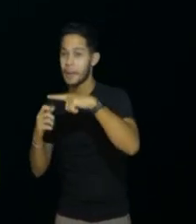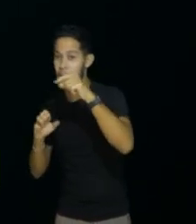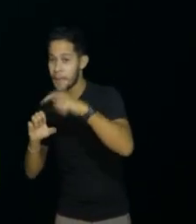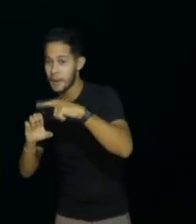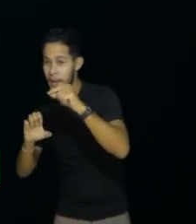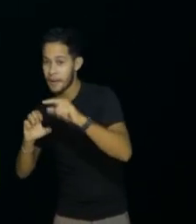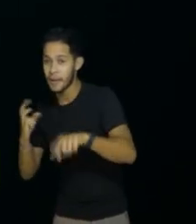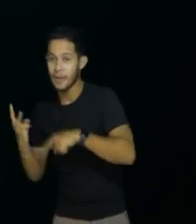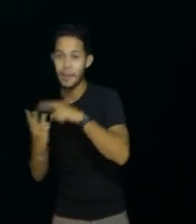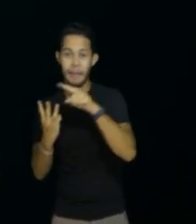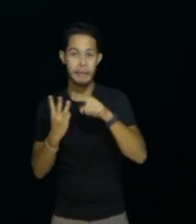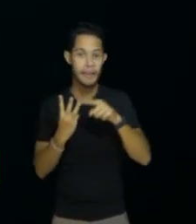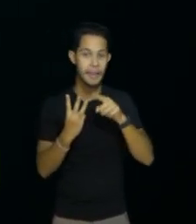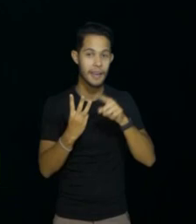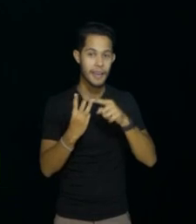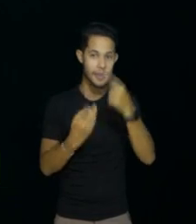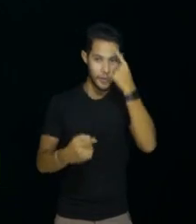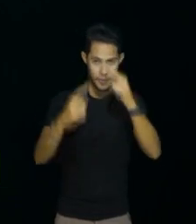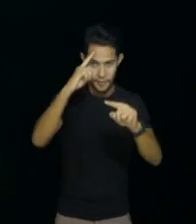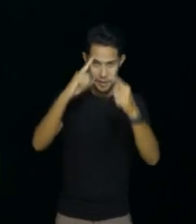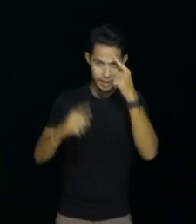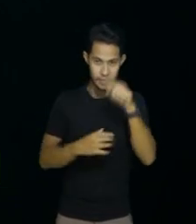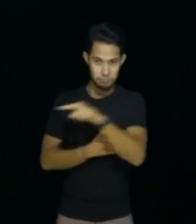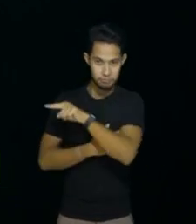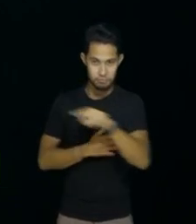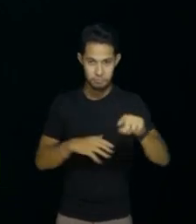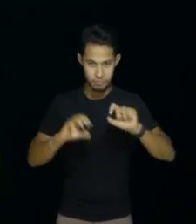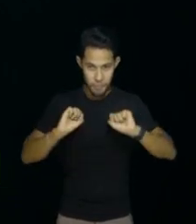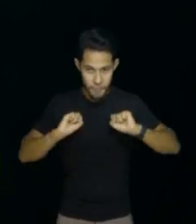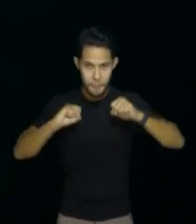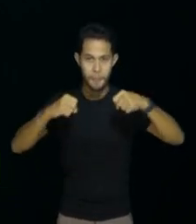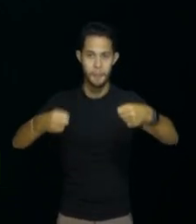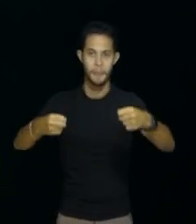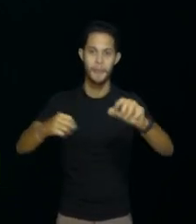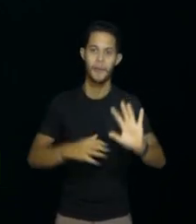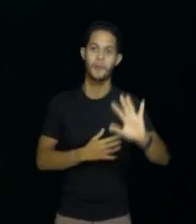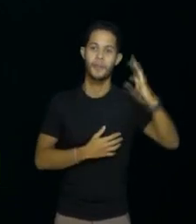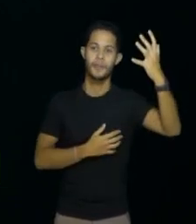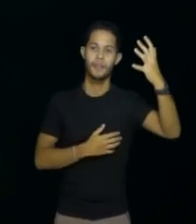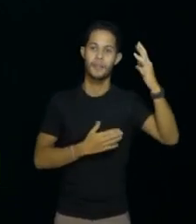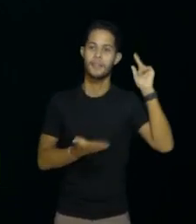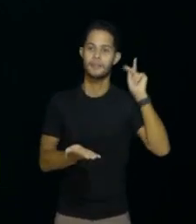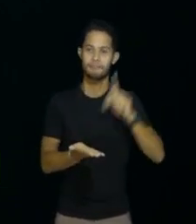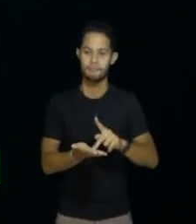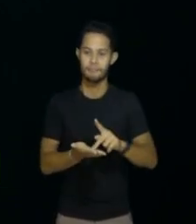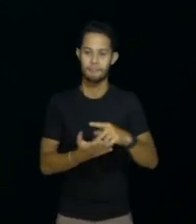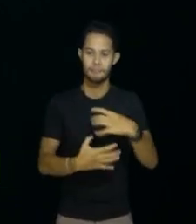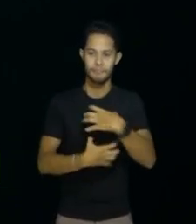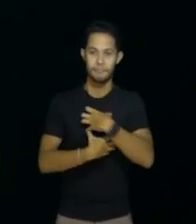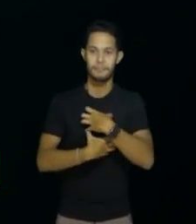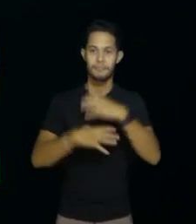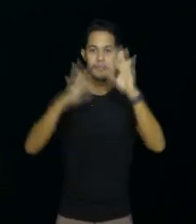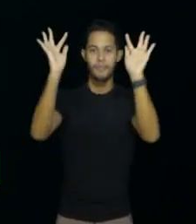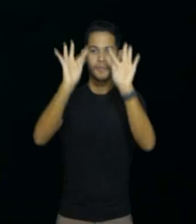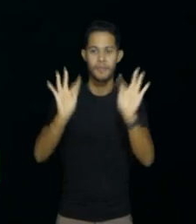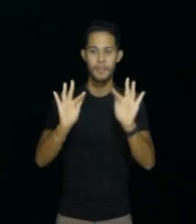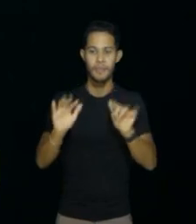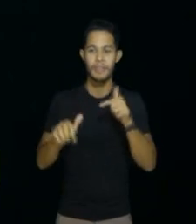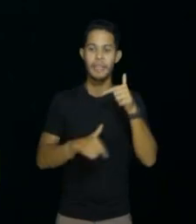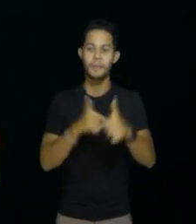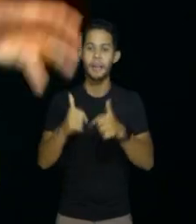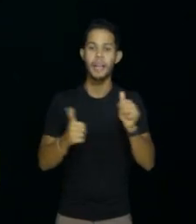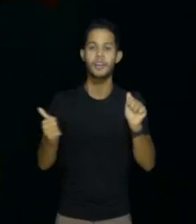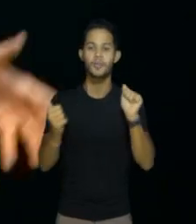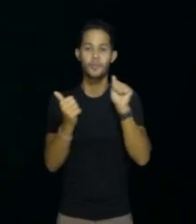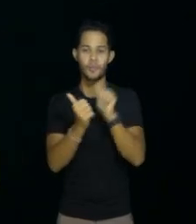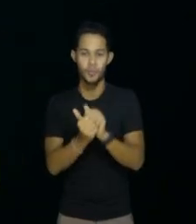garra, com fibra, que faz e acontece. Então eu estou muito, muito feliz em poder trabalhar ao lado da bancada de Blumenau, ao lado da bancada do